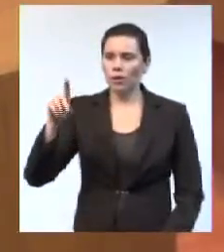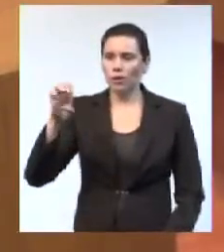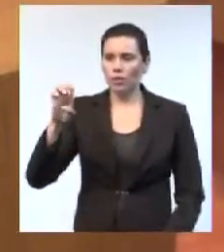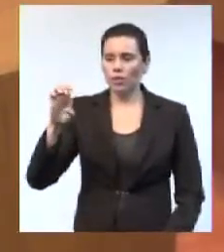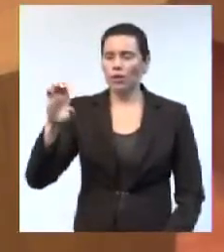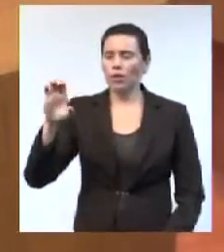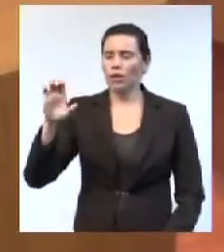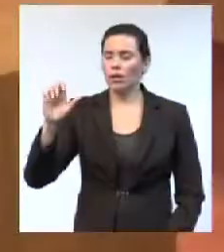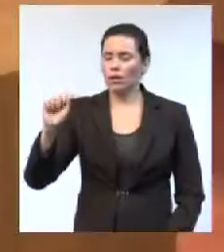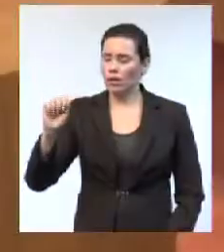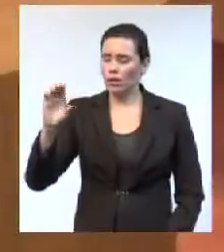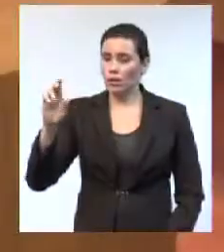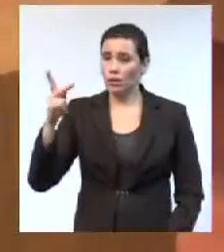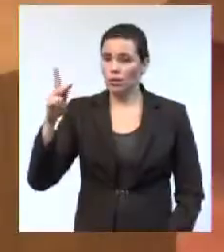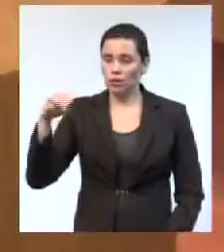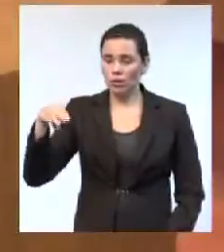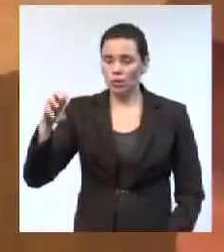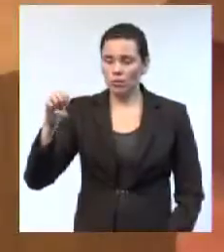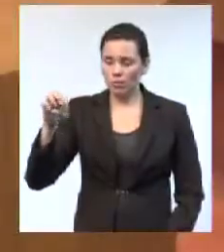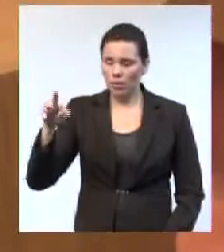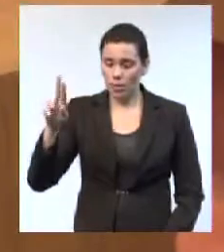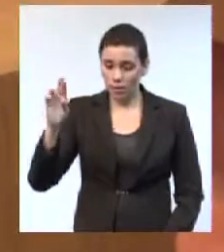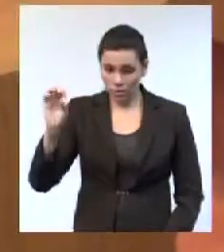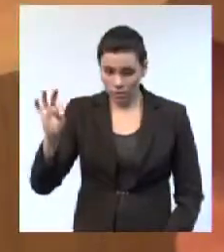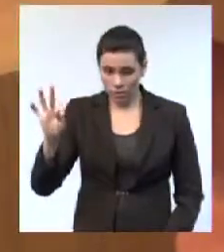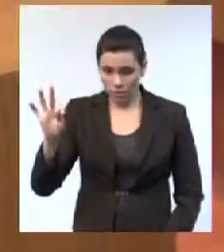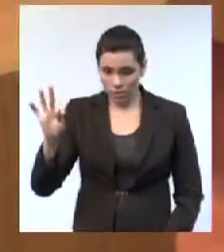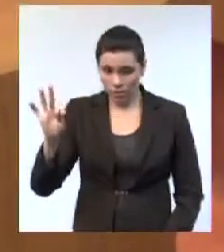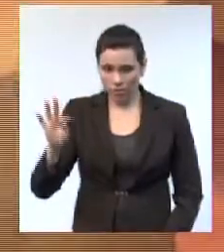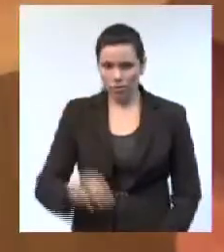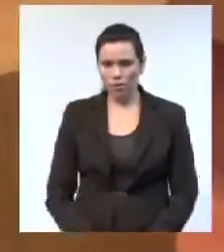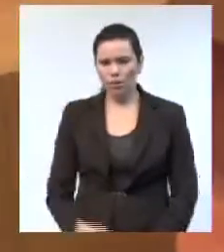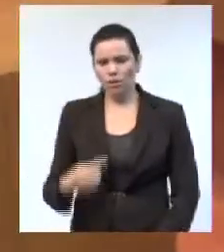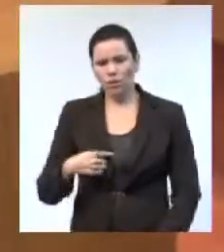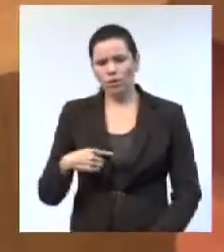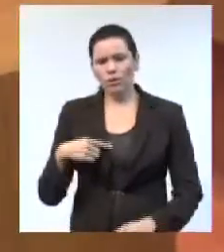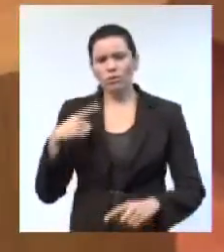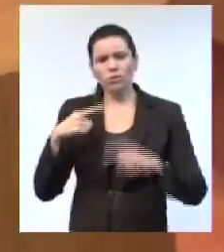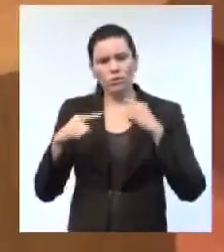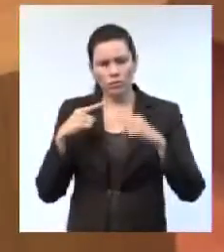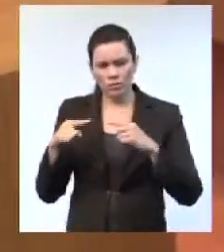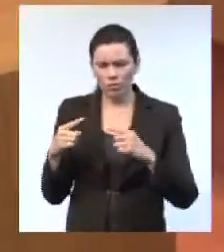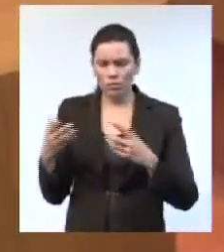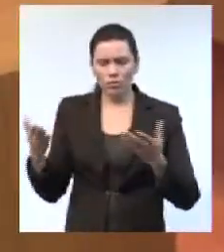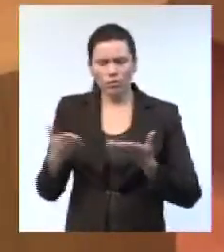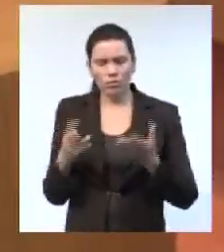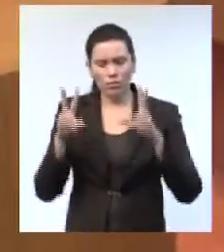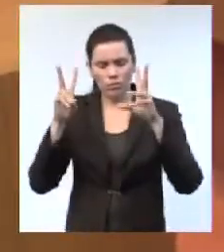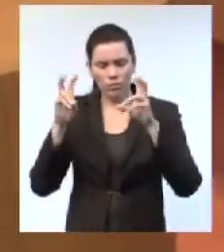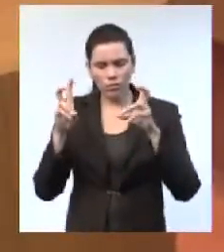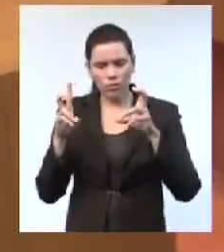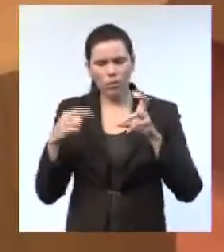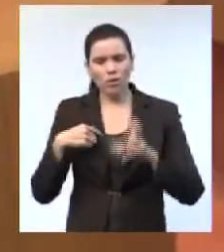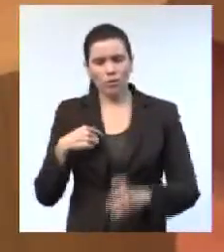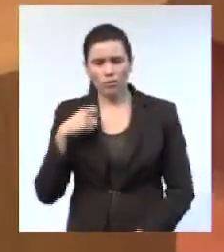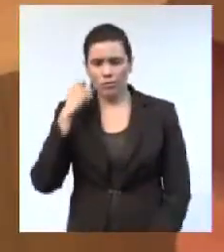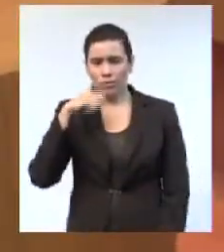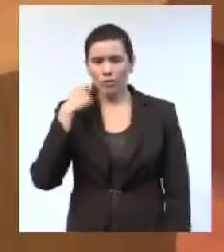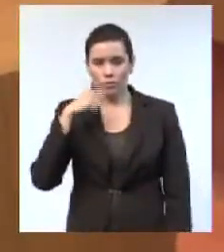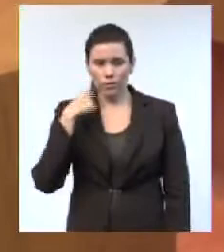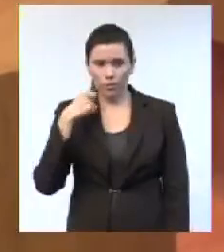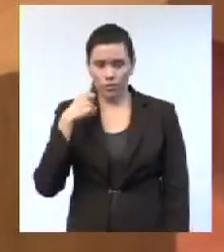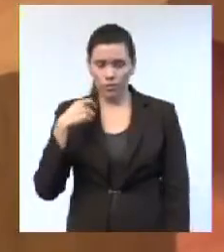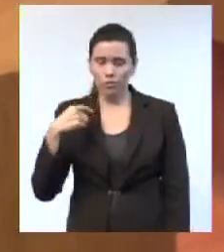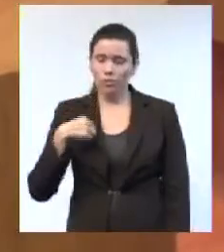decreto de intervenção, que eu só discuto esse assunto porque sou advogado e tenho amor ao debate. Porque se fosse, para mim é